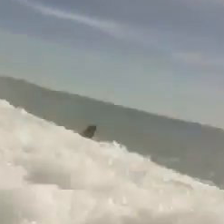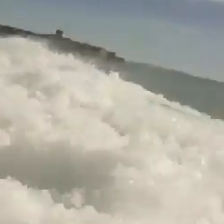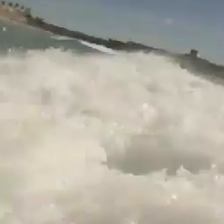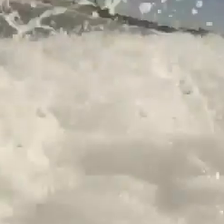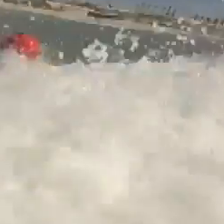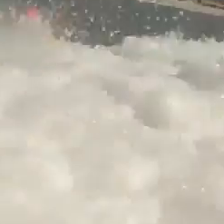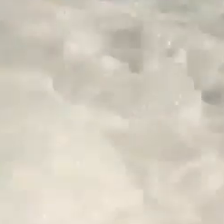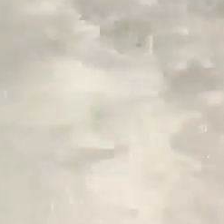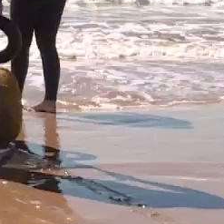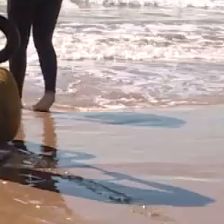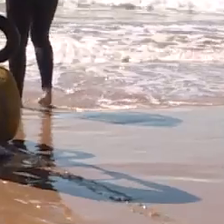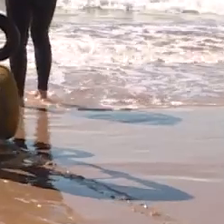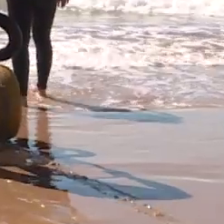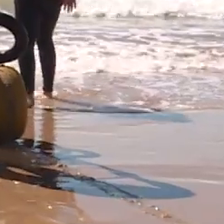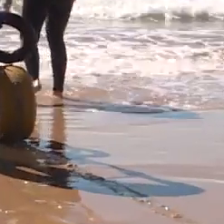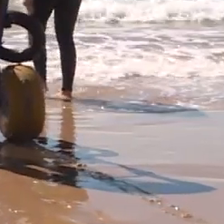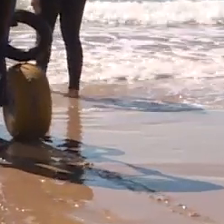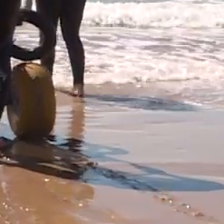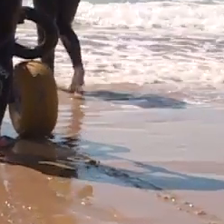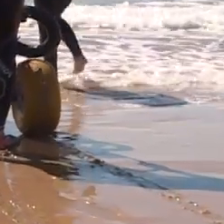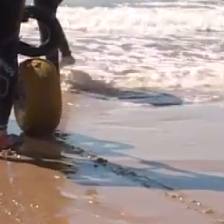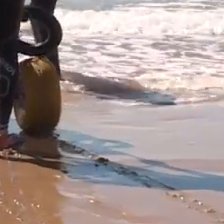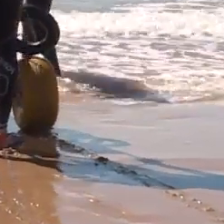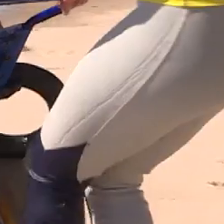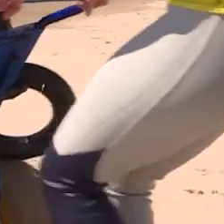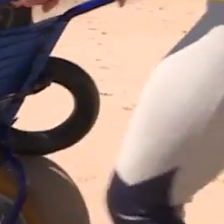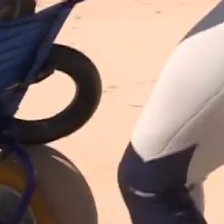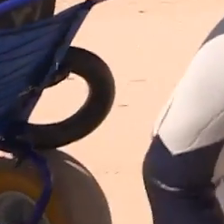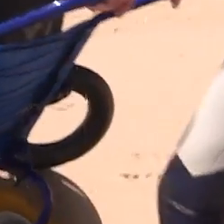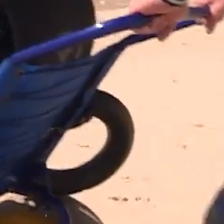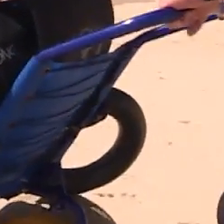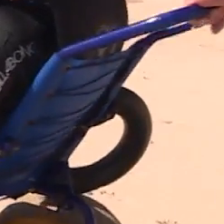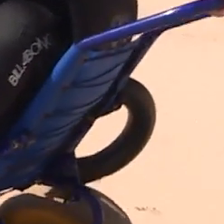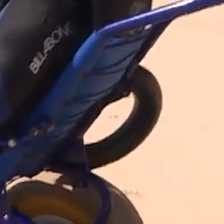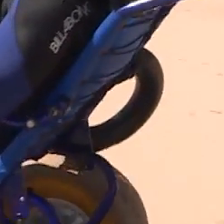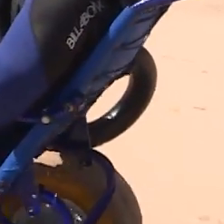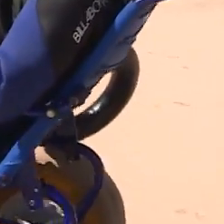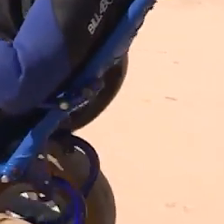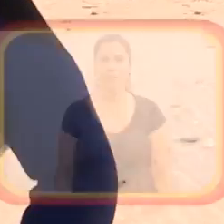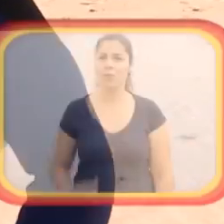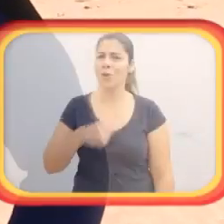instrutor. Na areia, um dos instrutores o conduz na cadeira anfíbia.